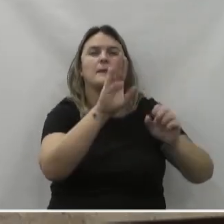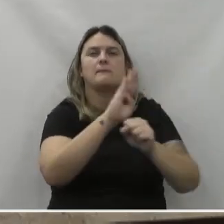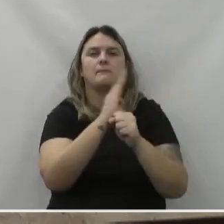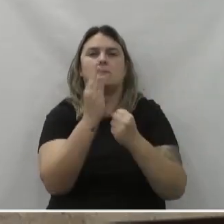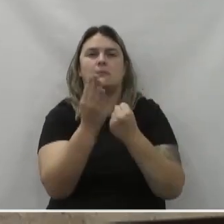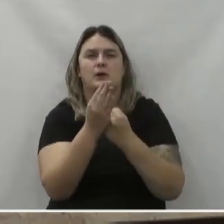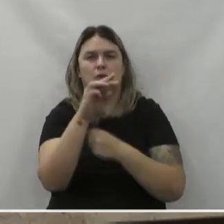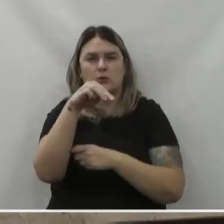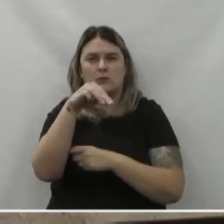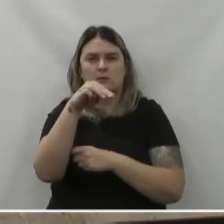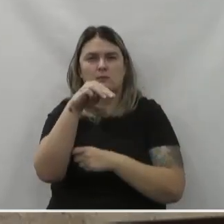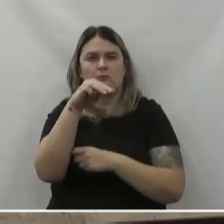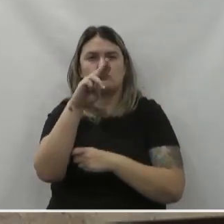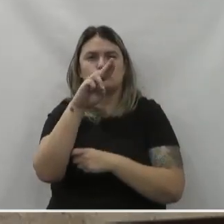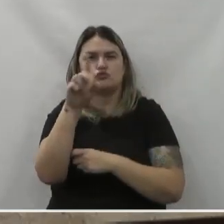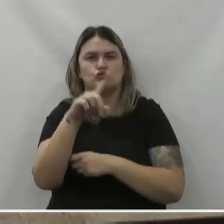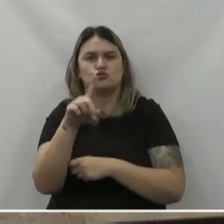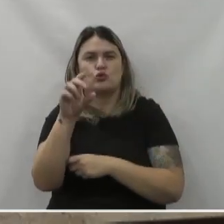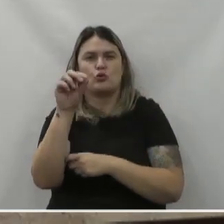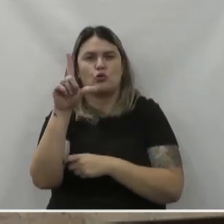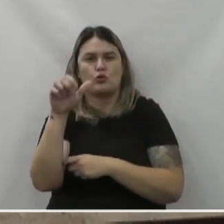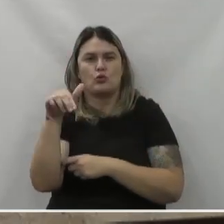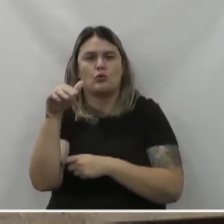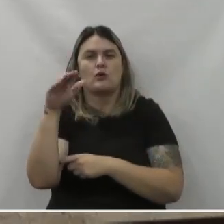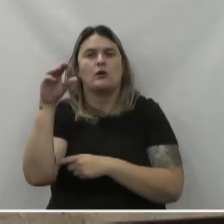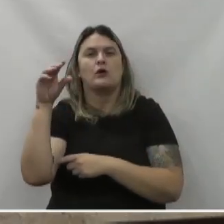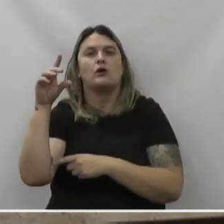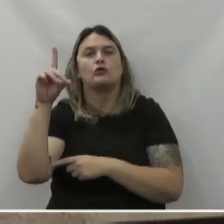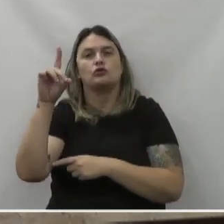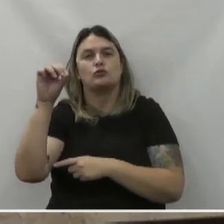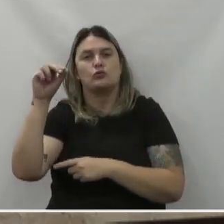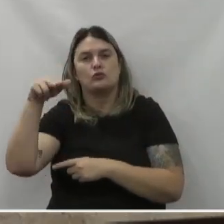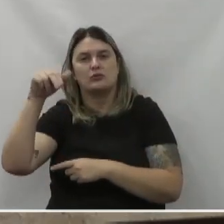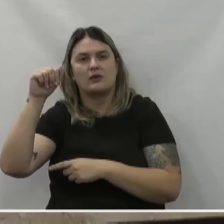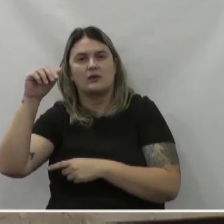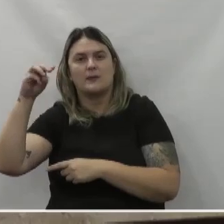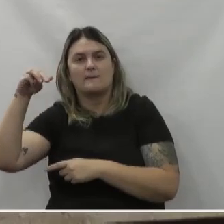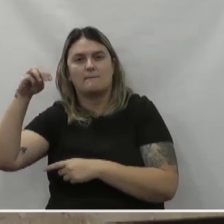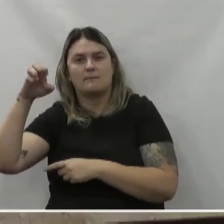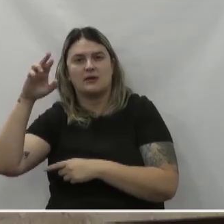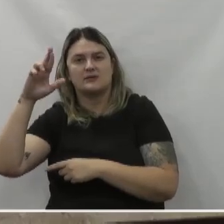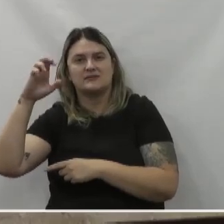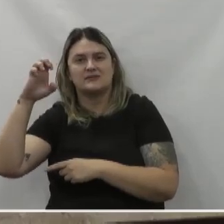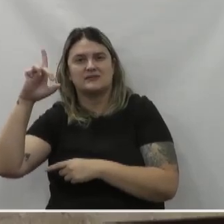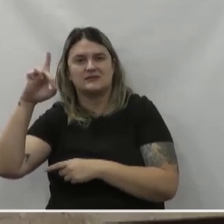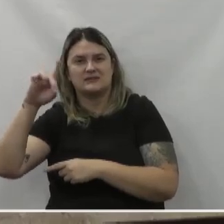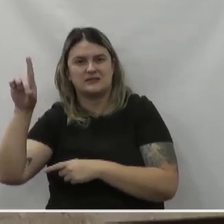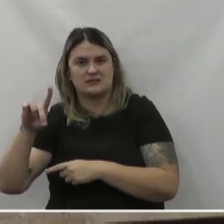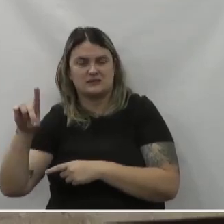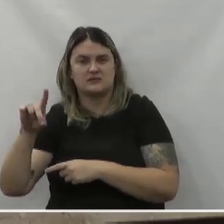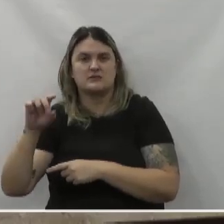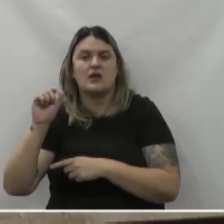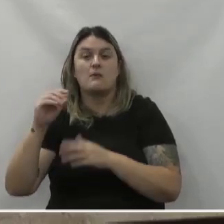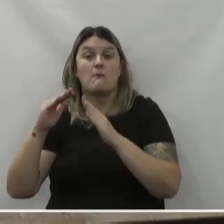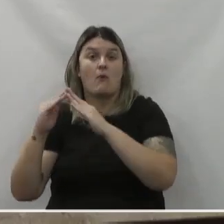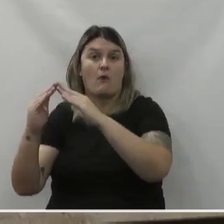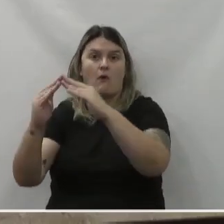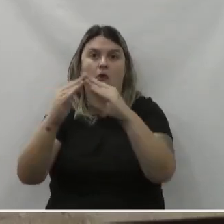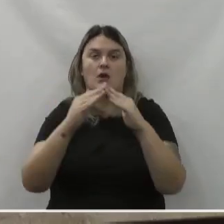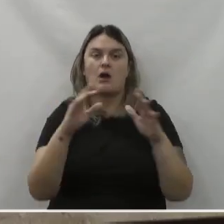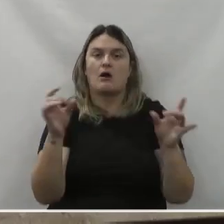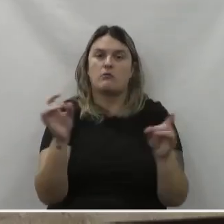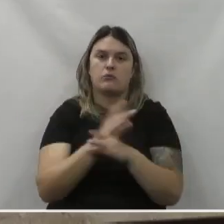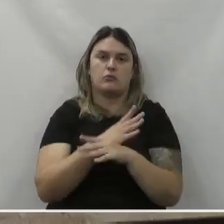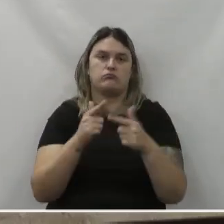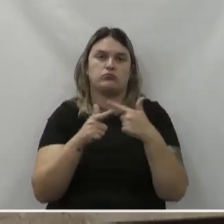ali, né? Bairro Musulon, tudo, Dona Mercedes, eles que ganham essa obra. Então, hoje,